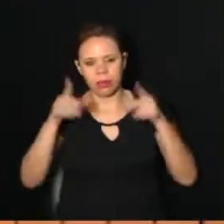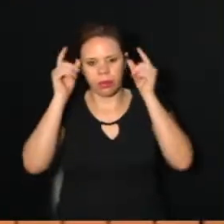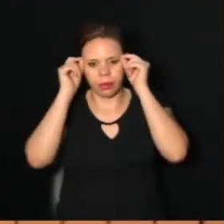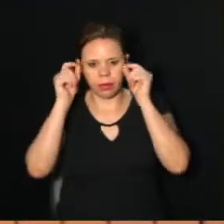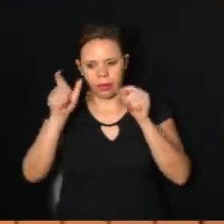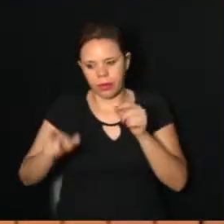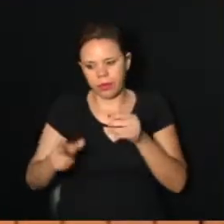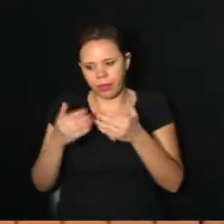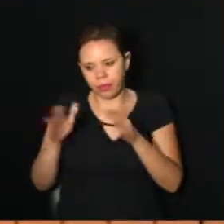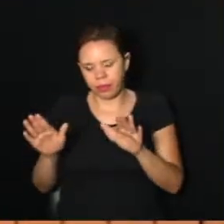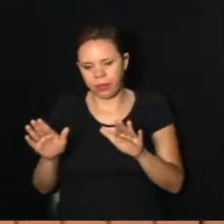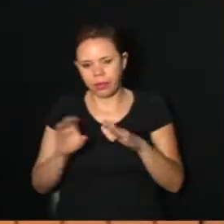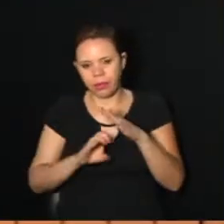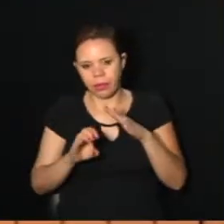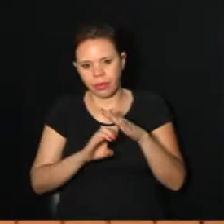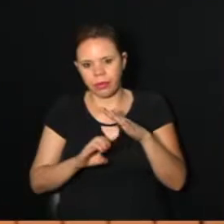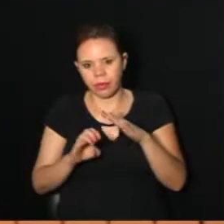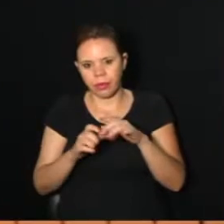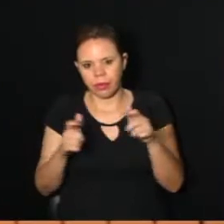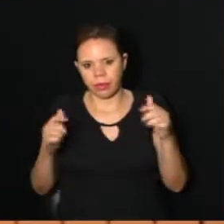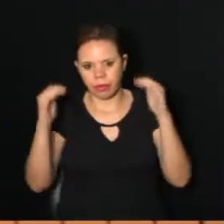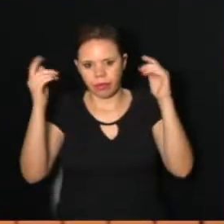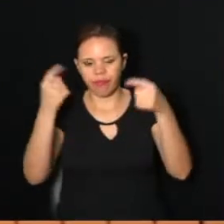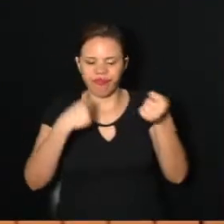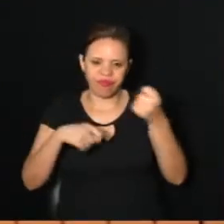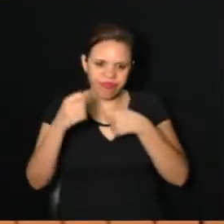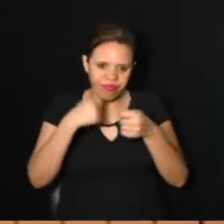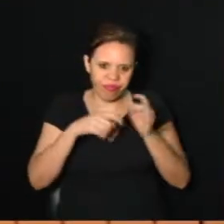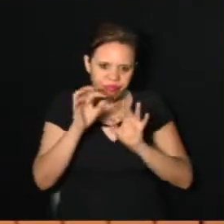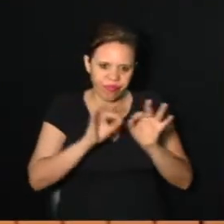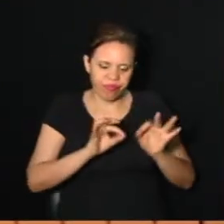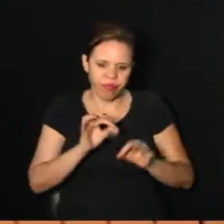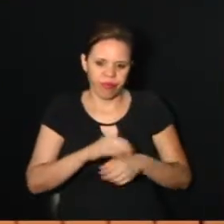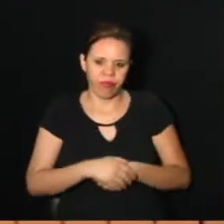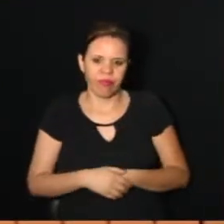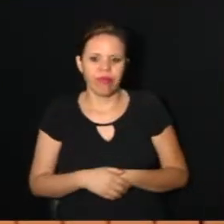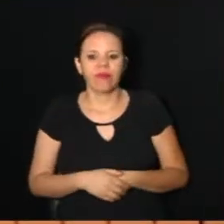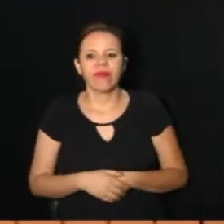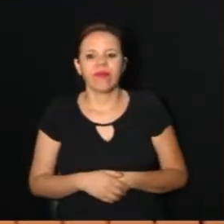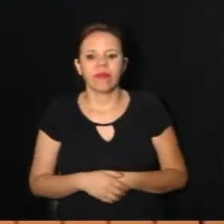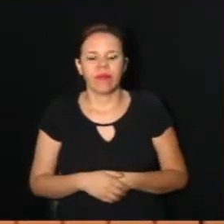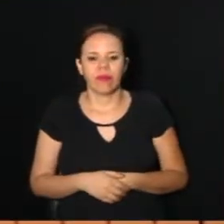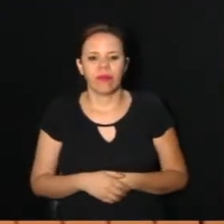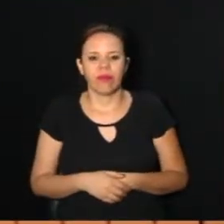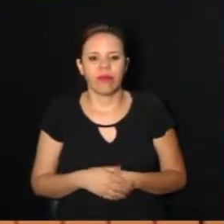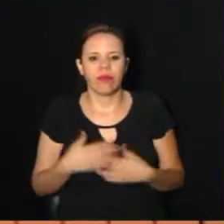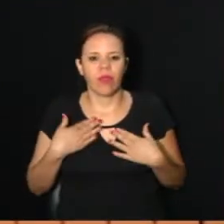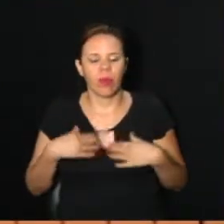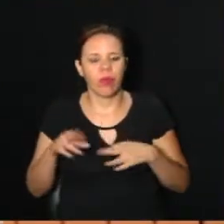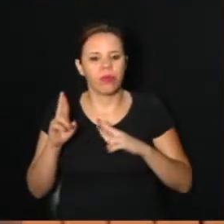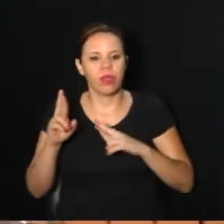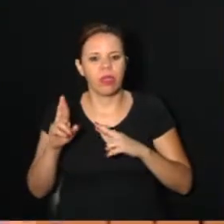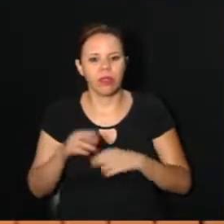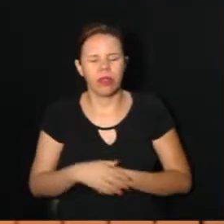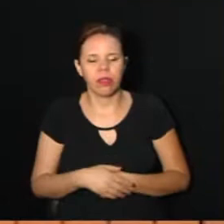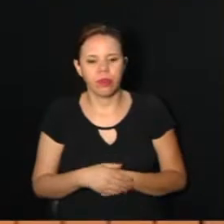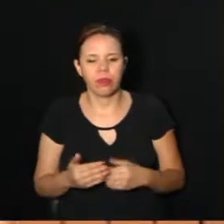empresa, que quer ter seu negócio regularizado, acaba sendo um alento, uma esperança.